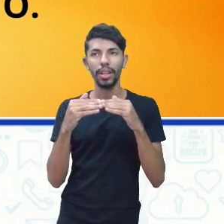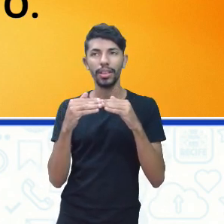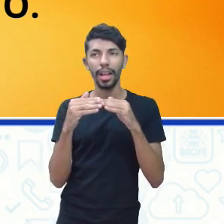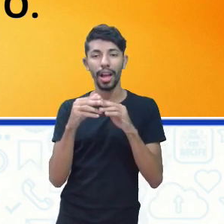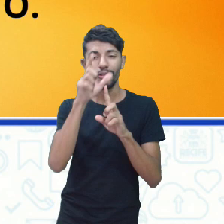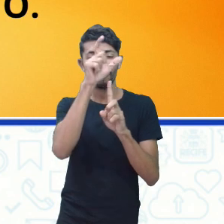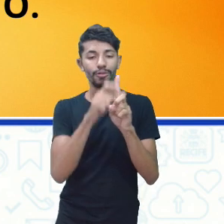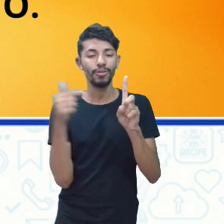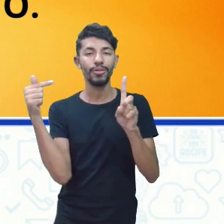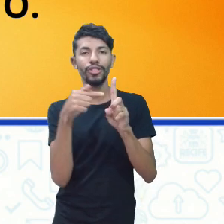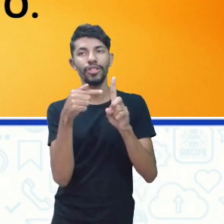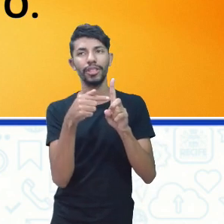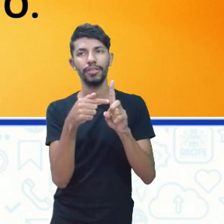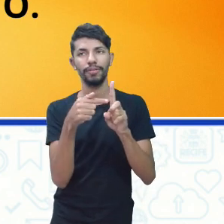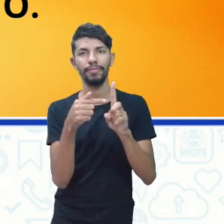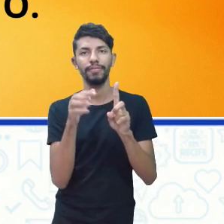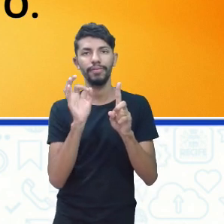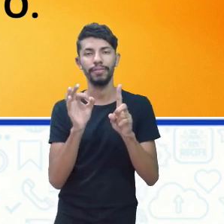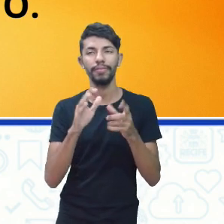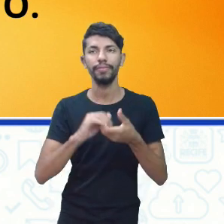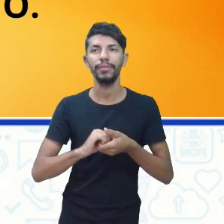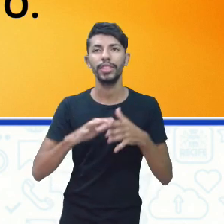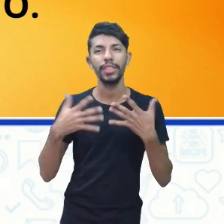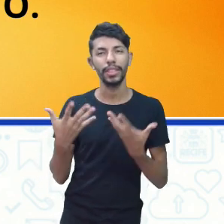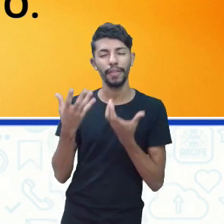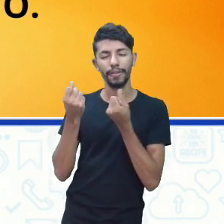sujeito, né? Então, vamos ver?